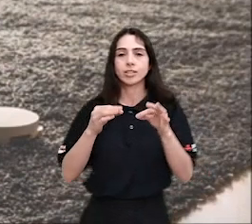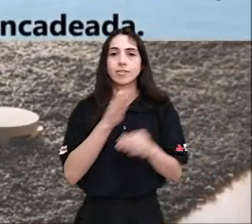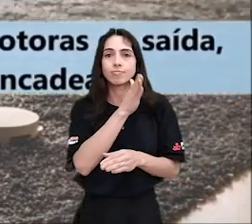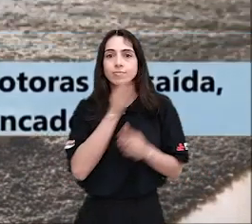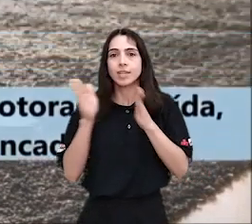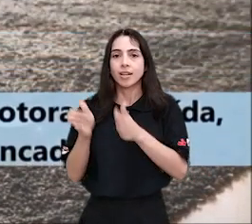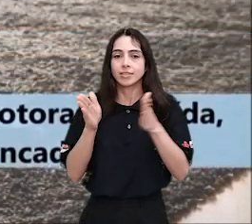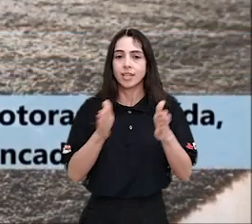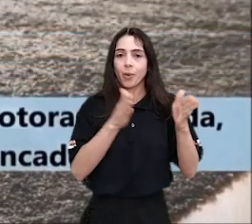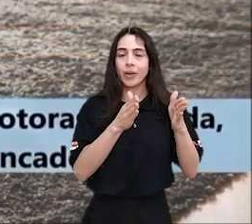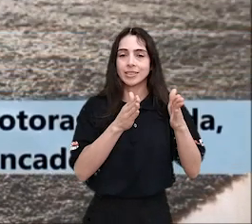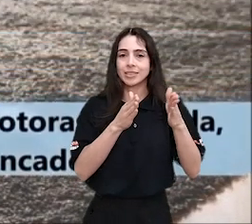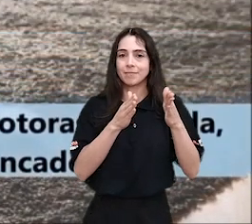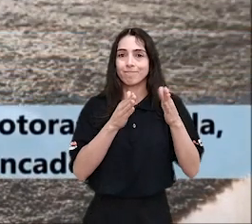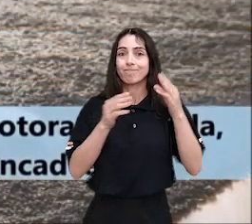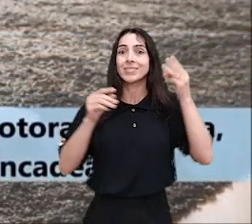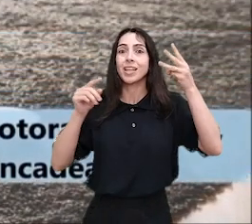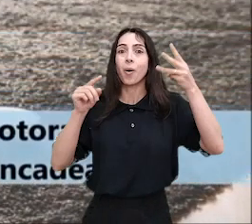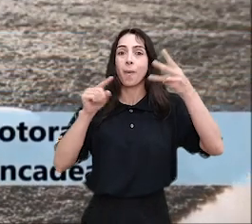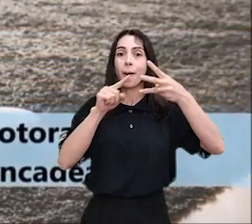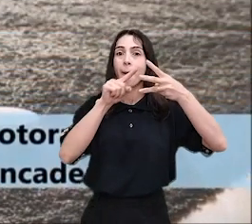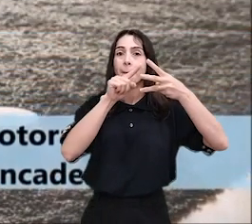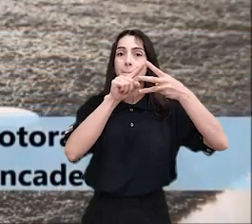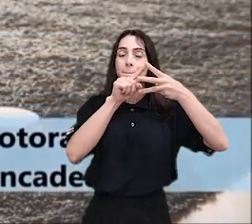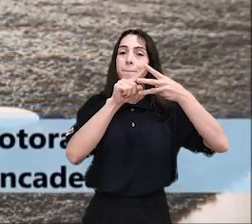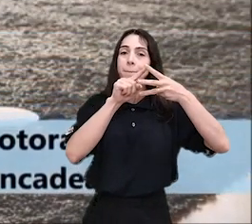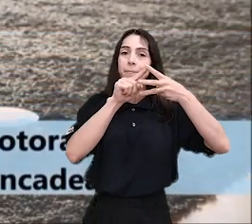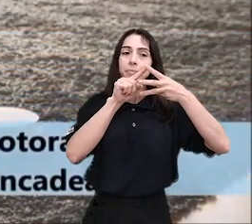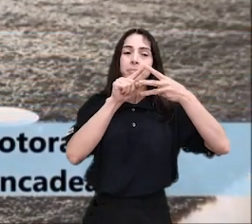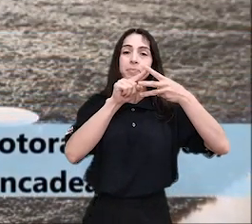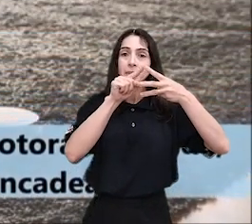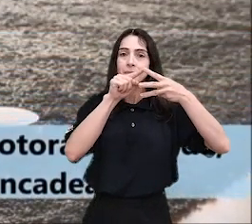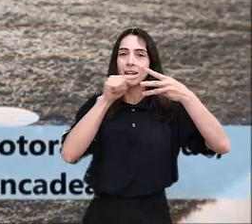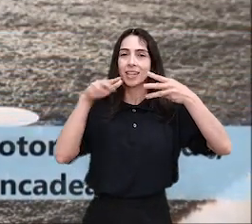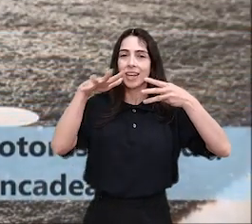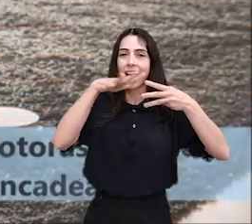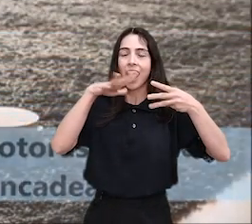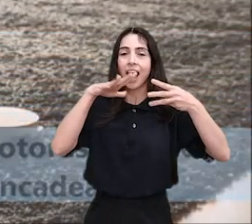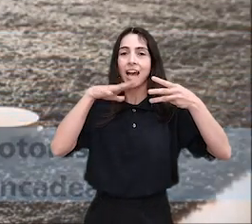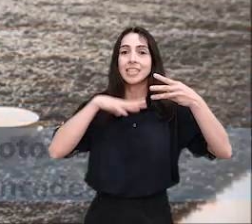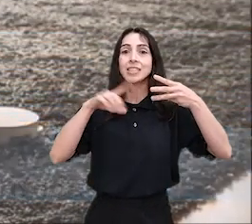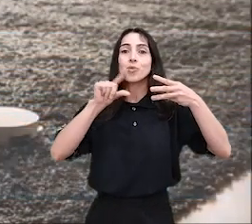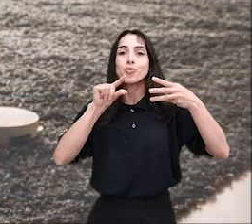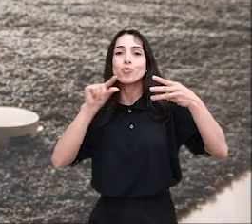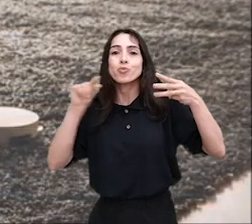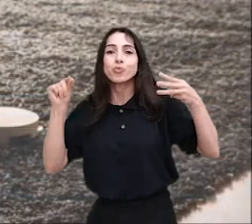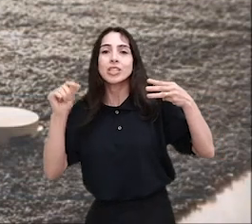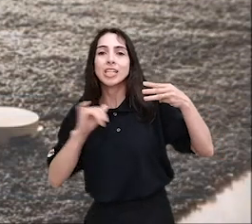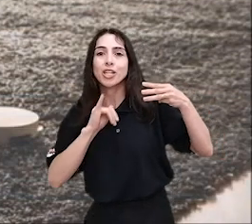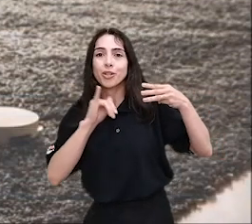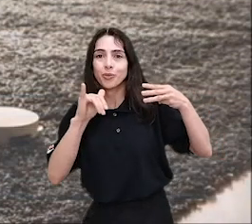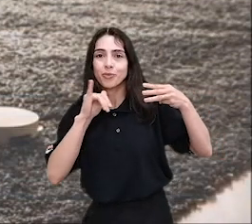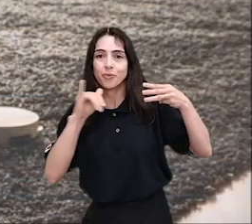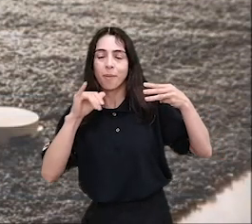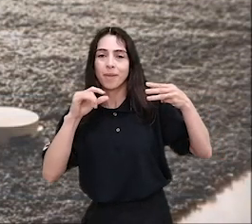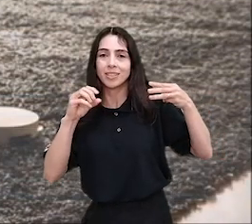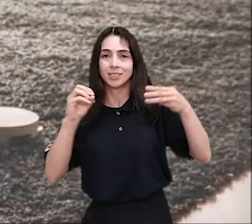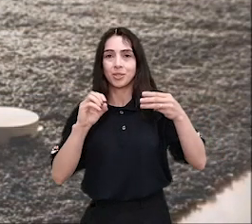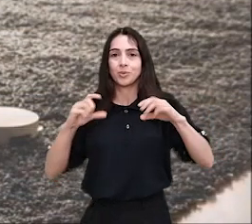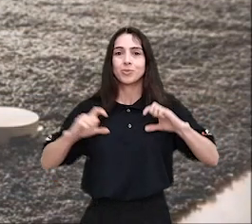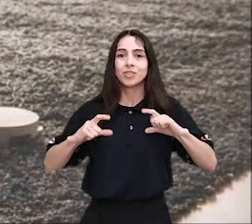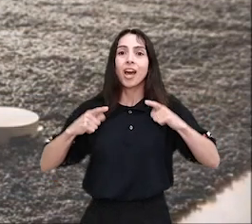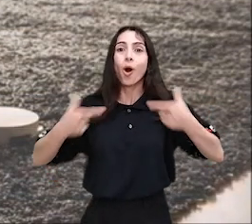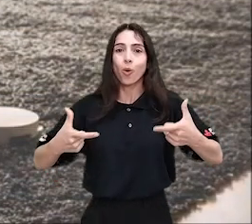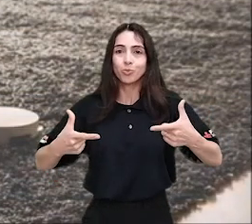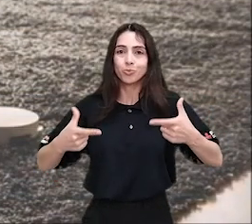unidades motoras de saída, onde a execução motora é desencadeada. Por exemplo, a criança vê o brinquedo,